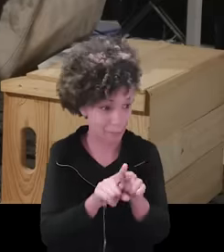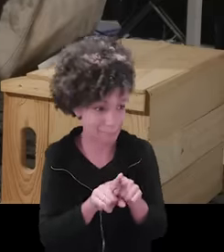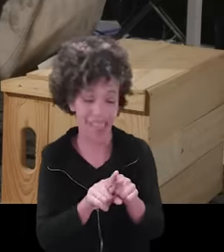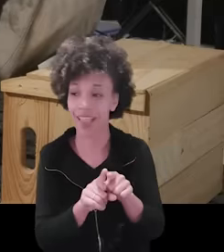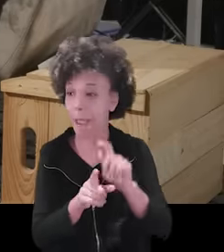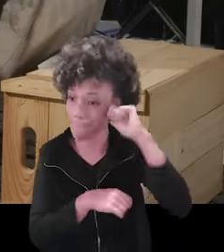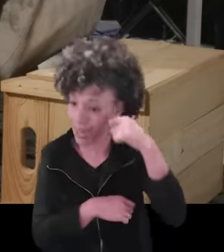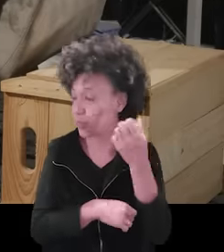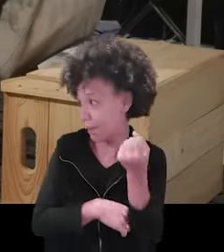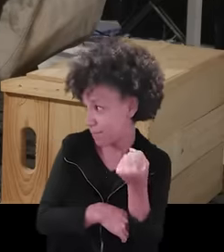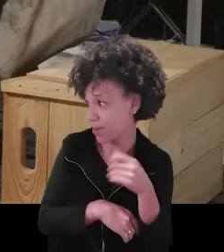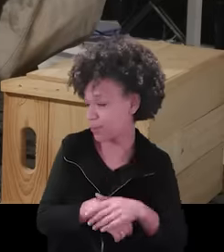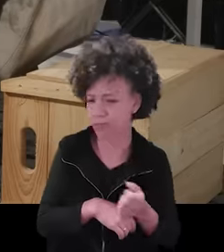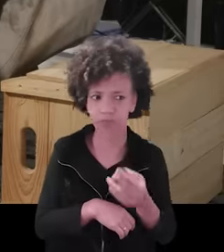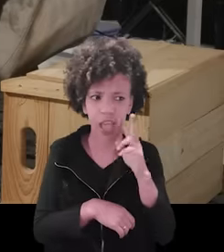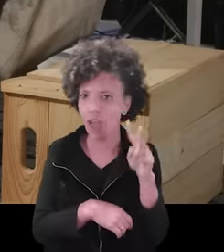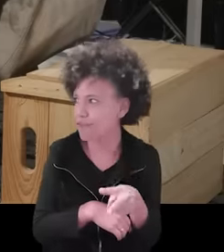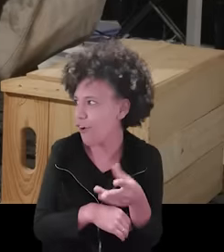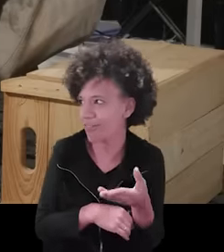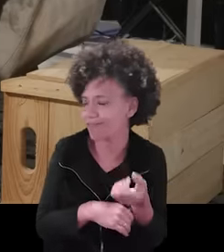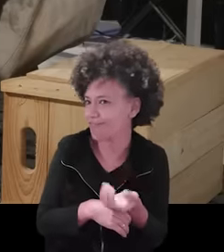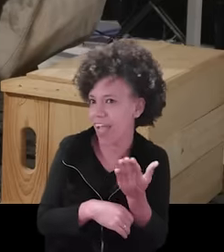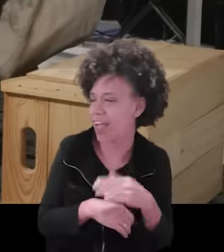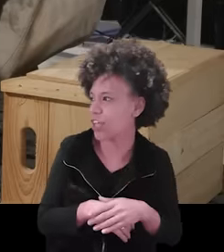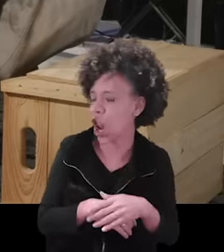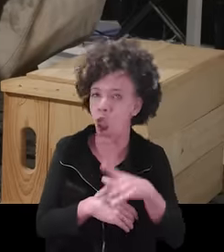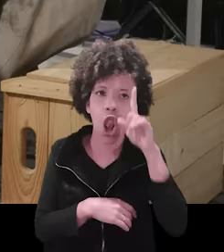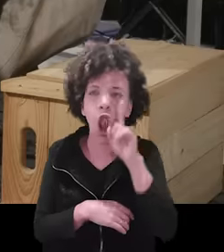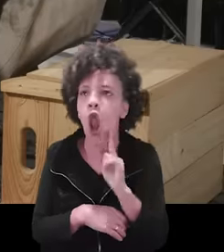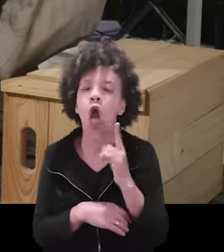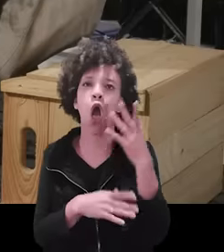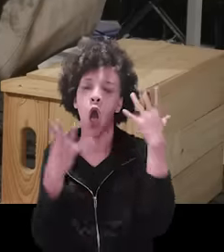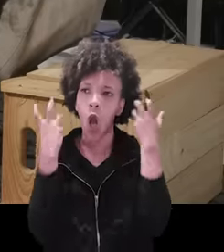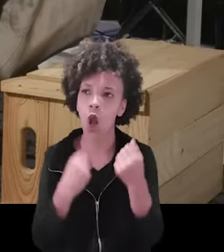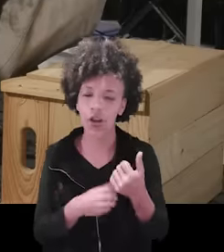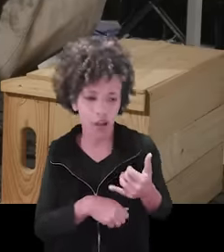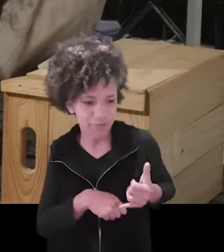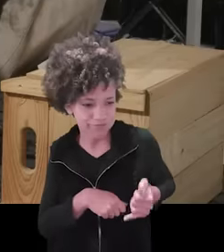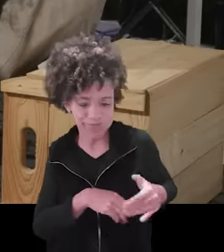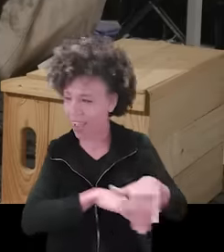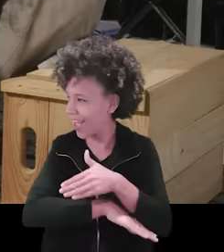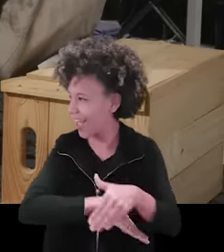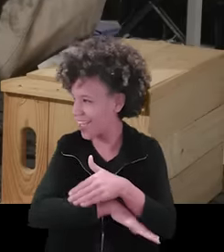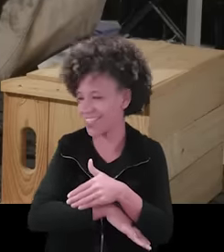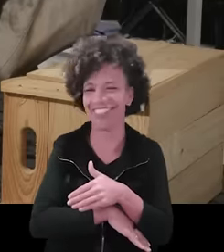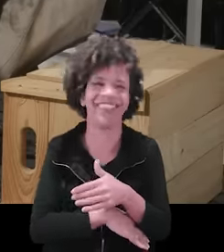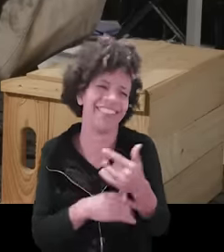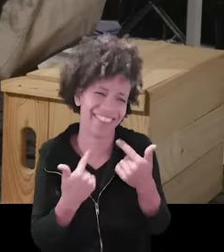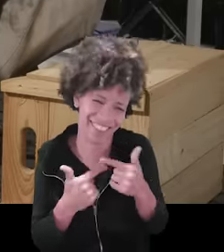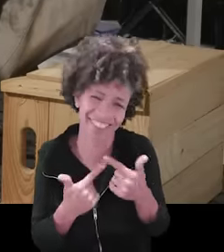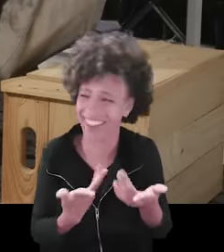vendidos também de colocar alho é muito pode ser um cara muito do louro cagando na rua né